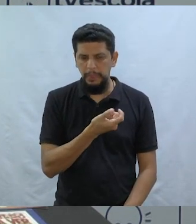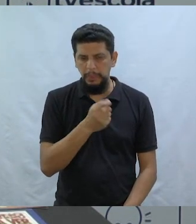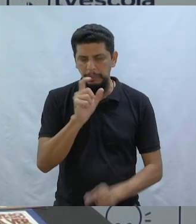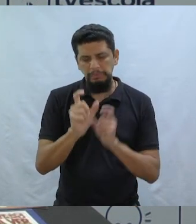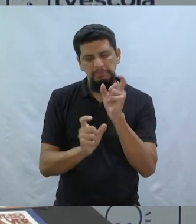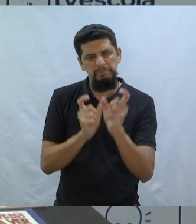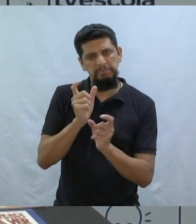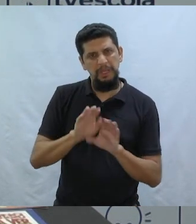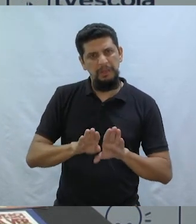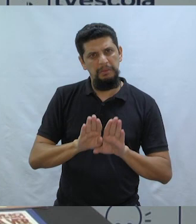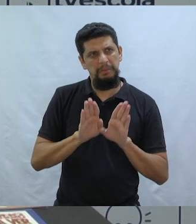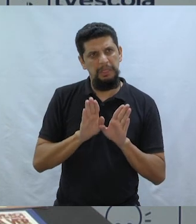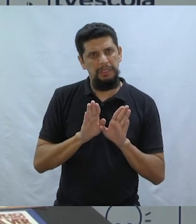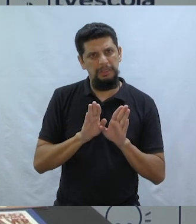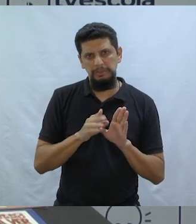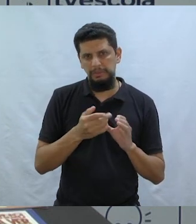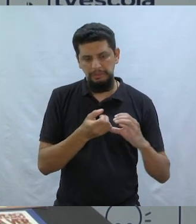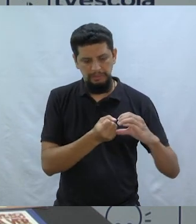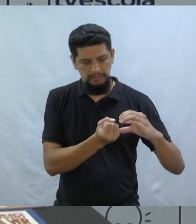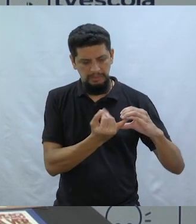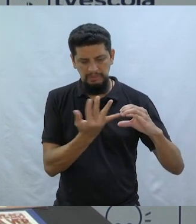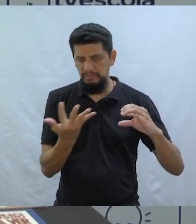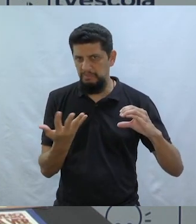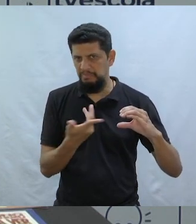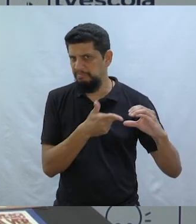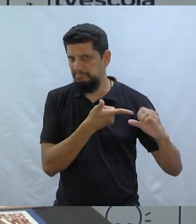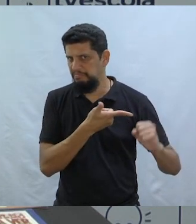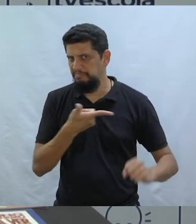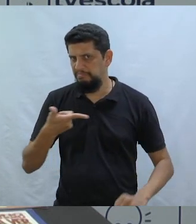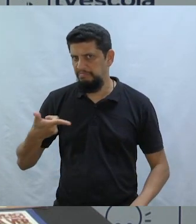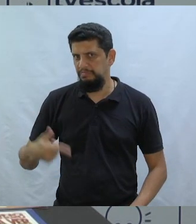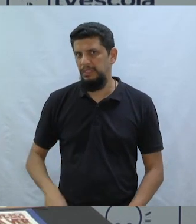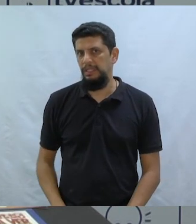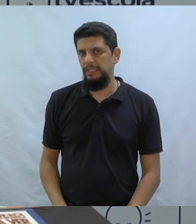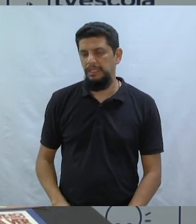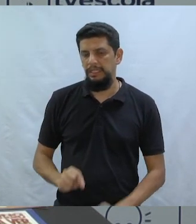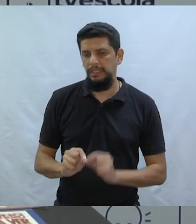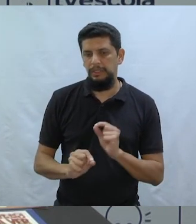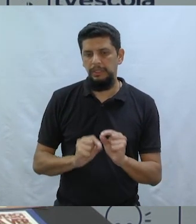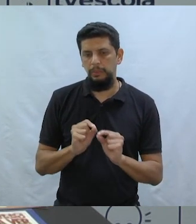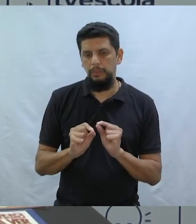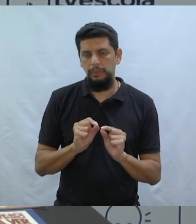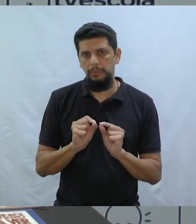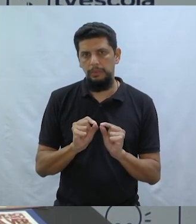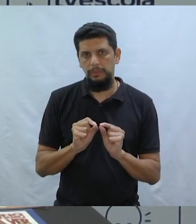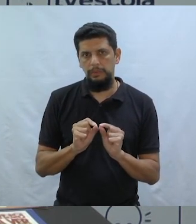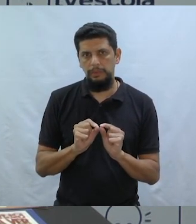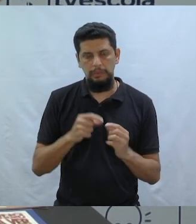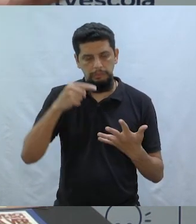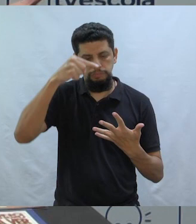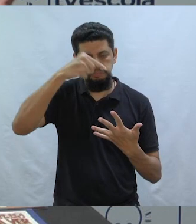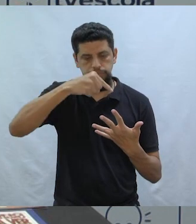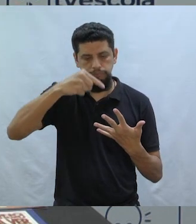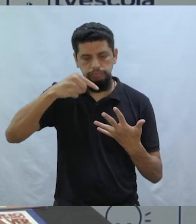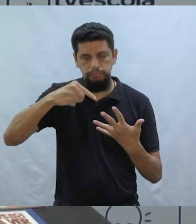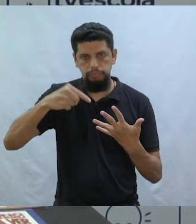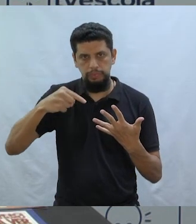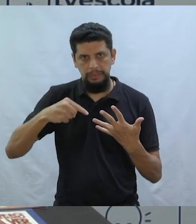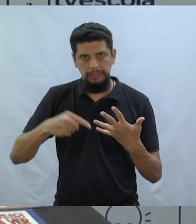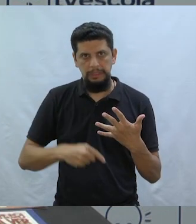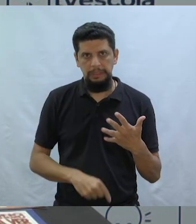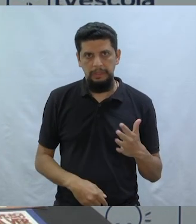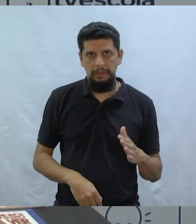personagens nós não temos as características desses personagens que são o quê são os elementos que